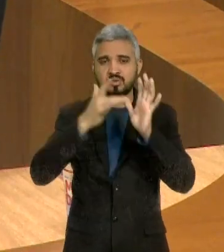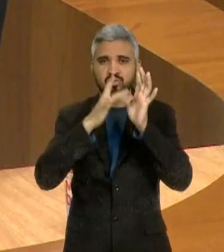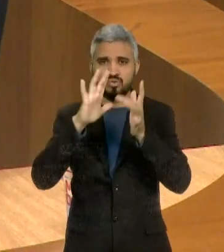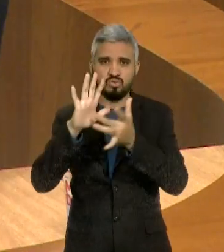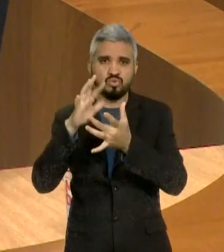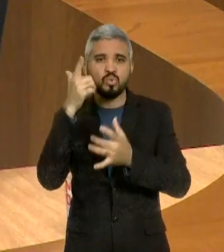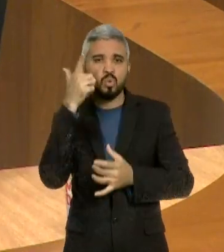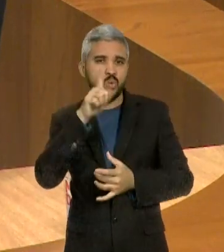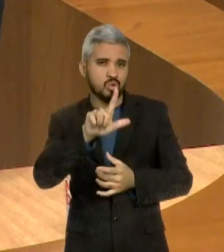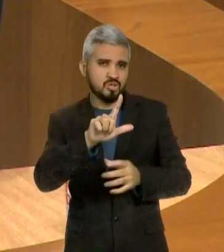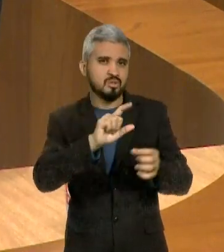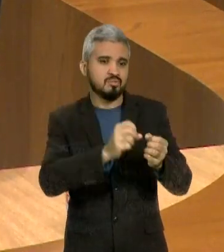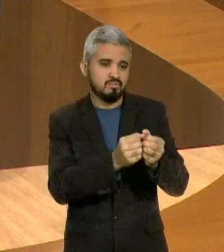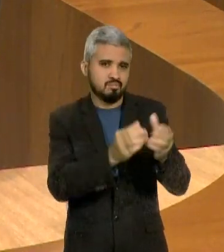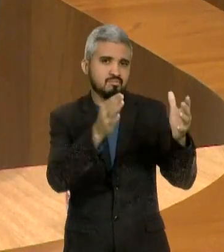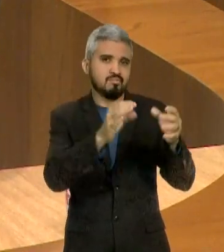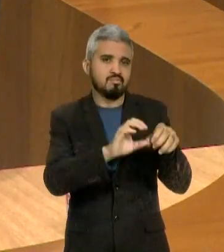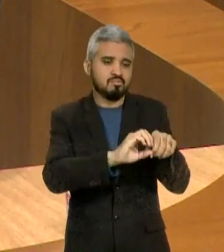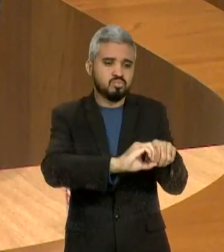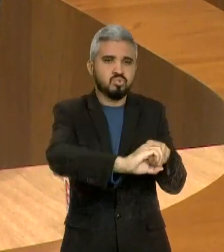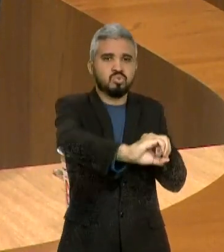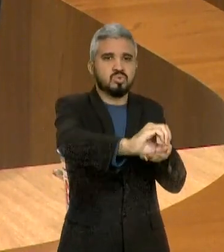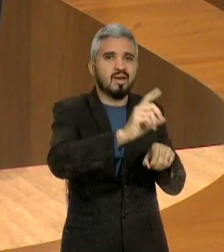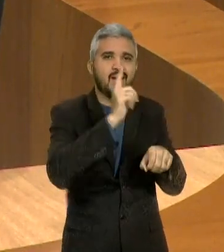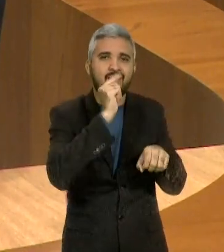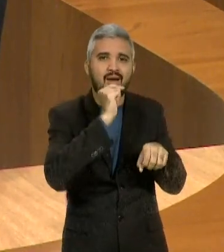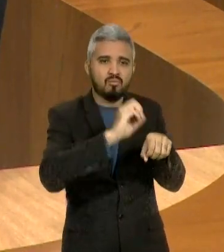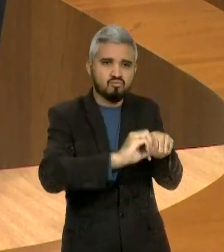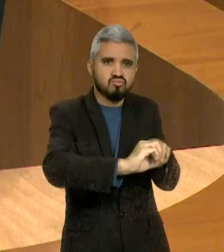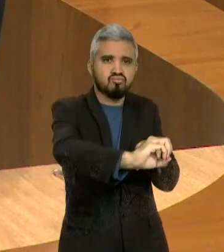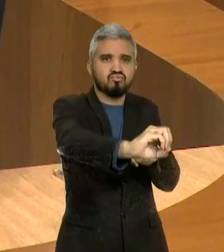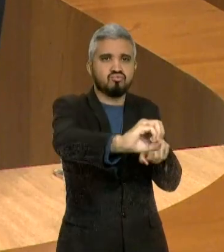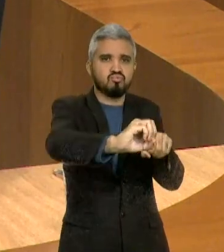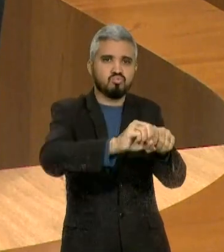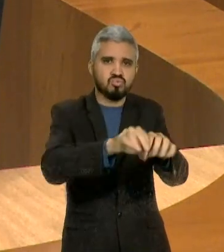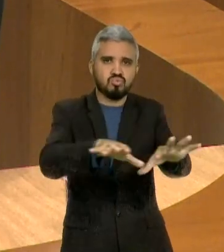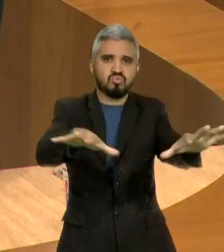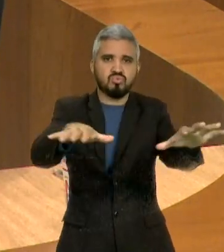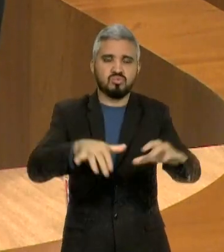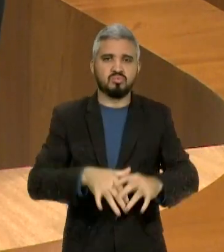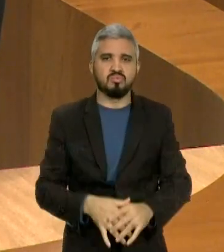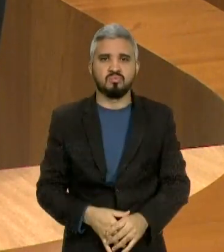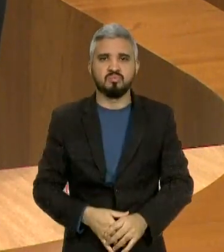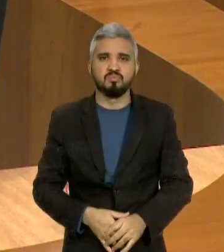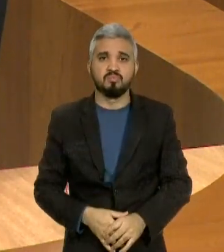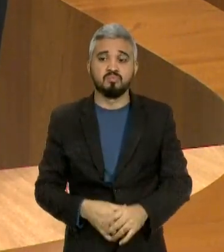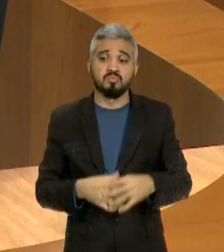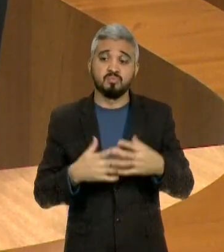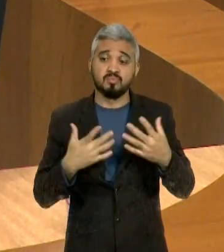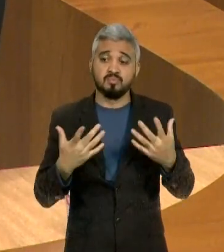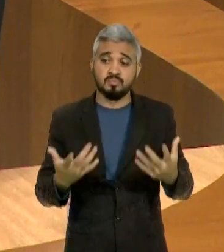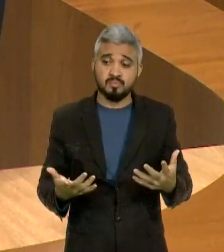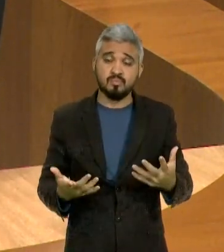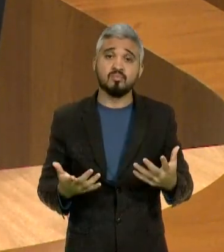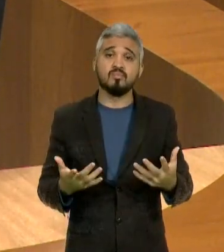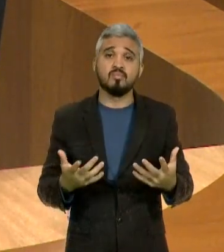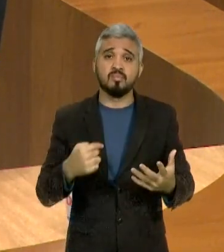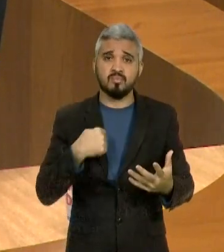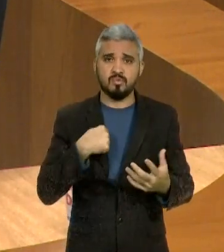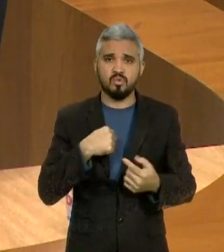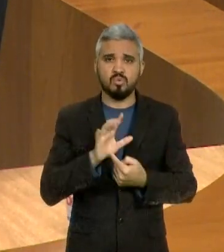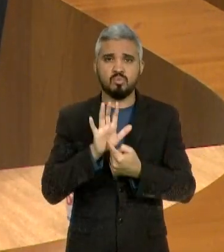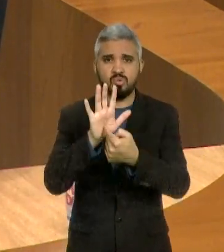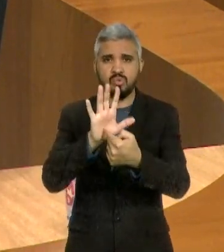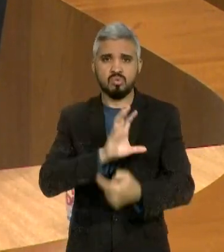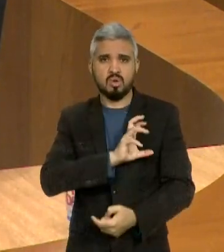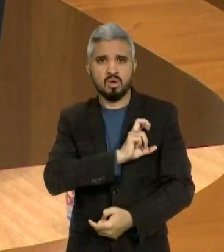muita gente. Então, não existe forma melhor de declarar meu amor por